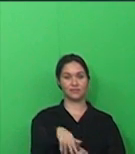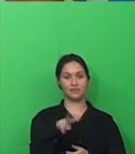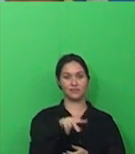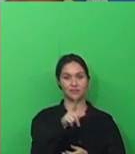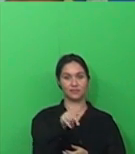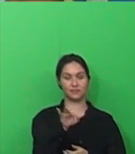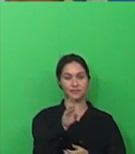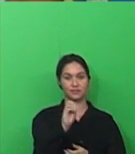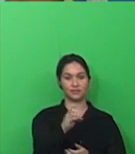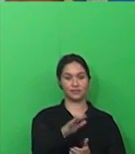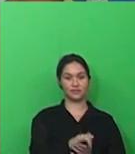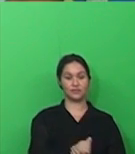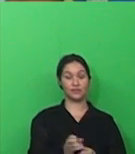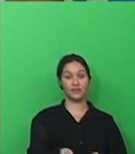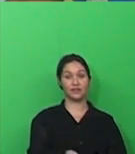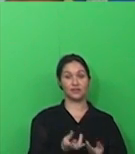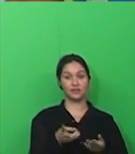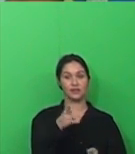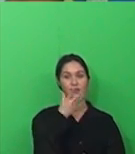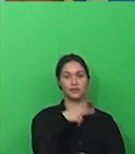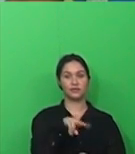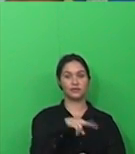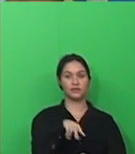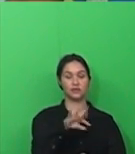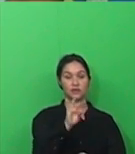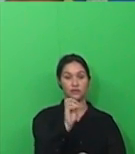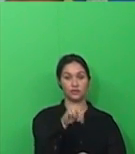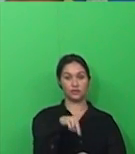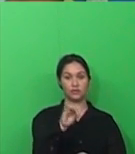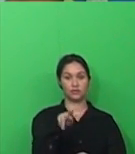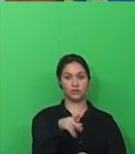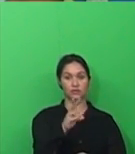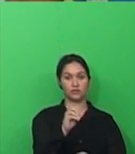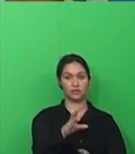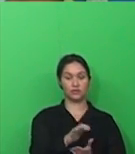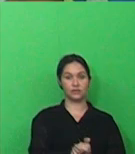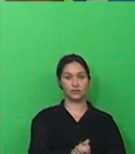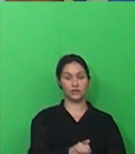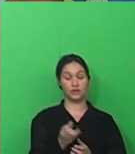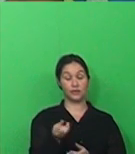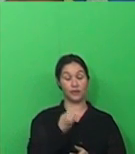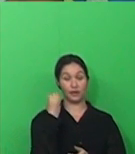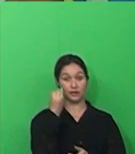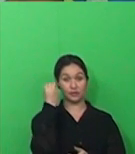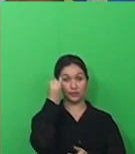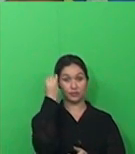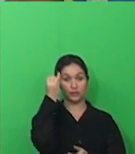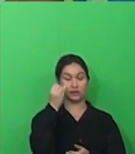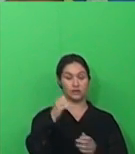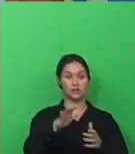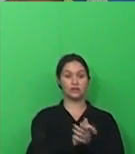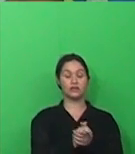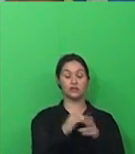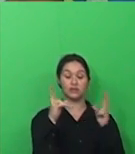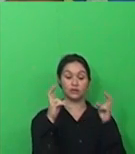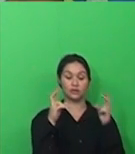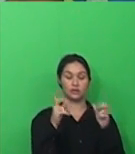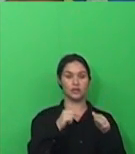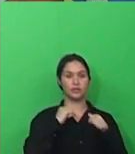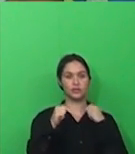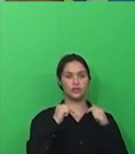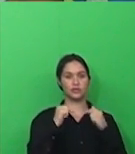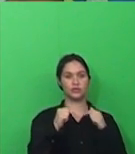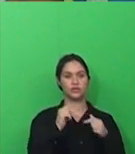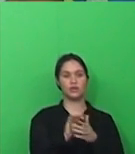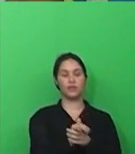Primeiro, vereador Toninho, a importância do assunto que o senhor traz para esta casa, a discussão. Eu tive a oportunidade de fazer uma reunião